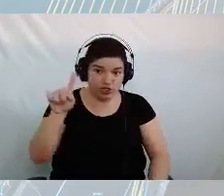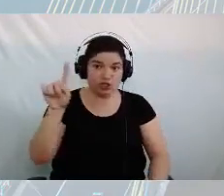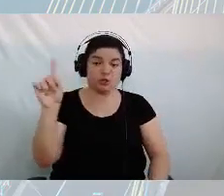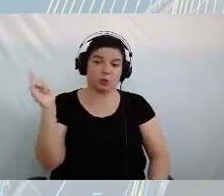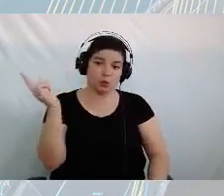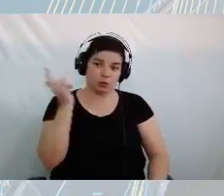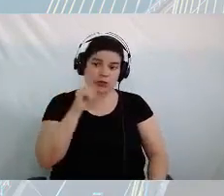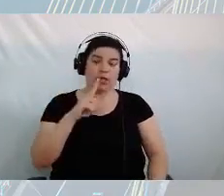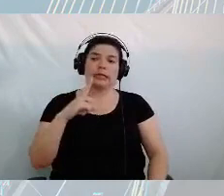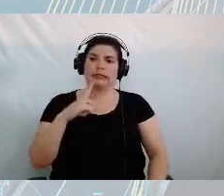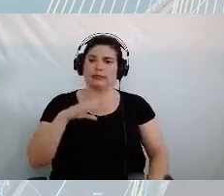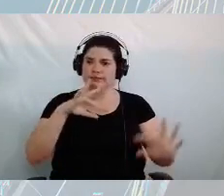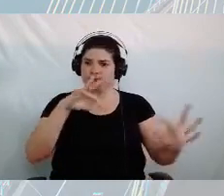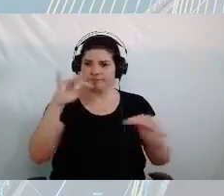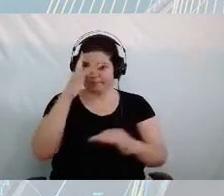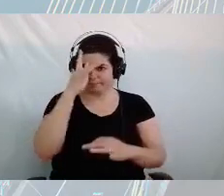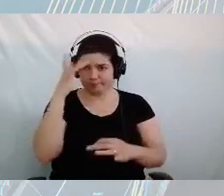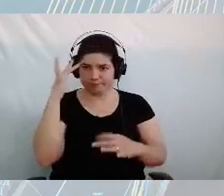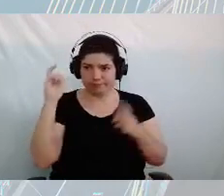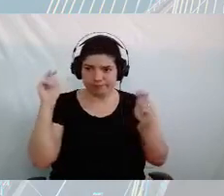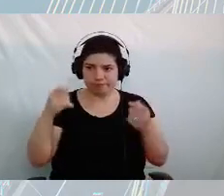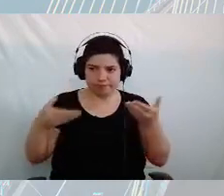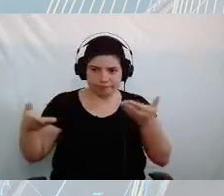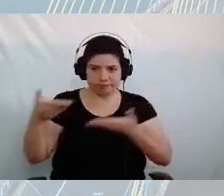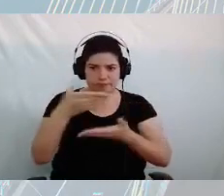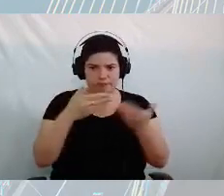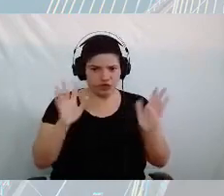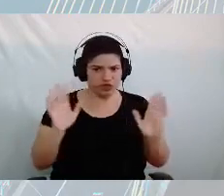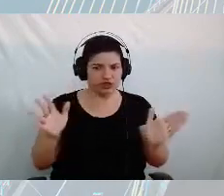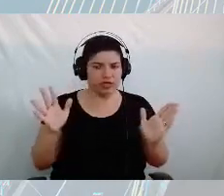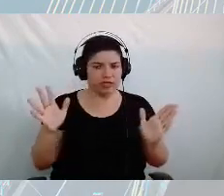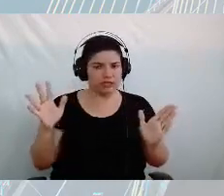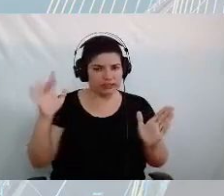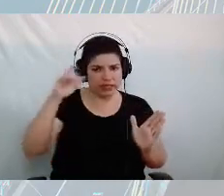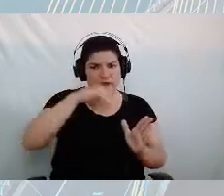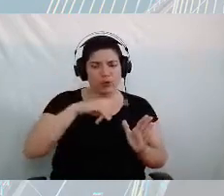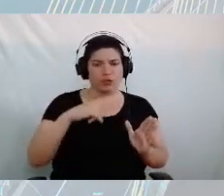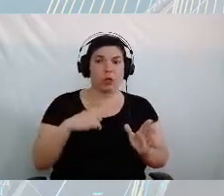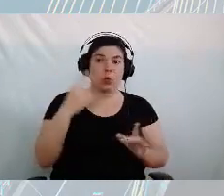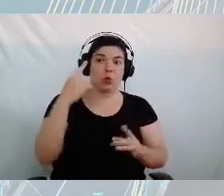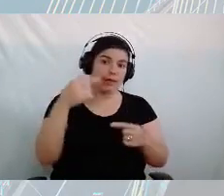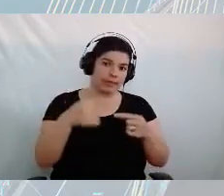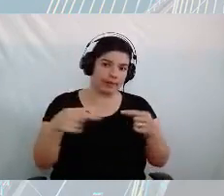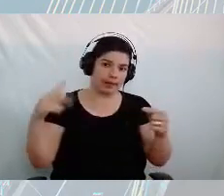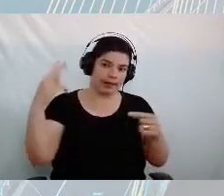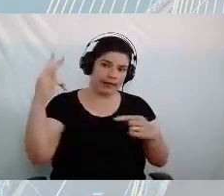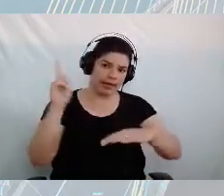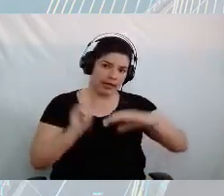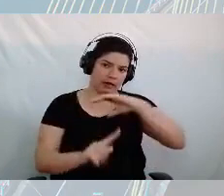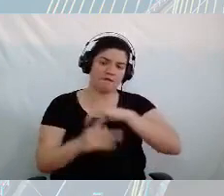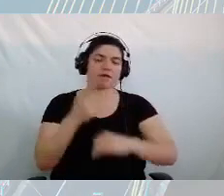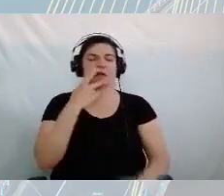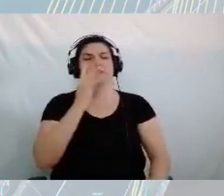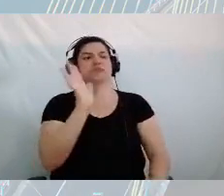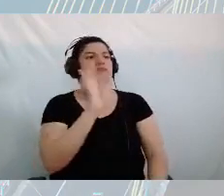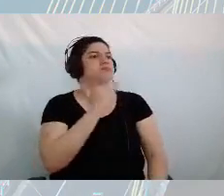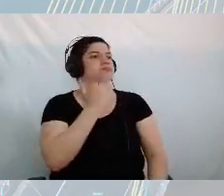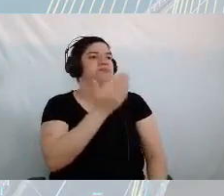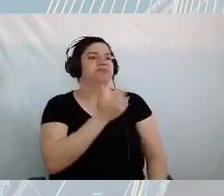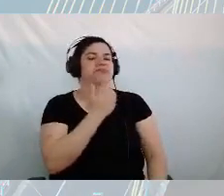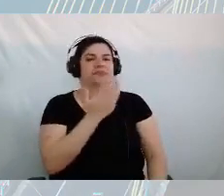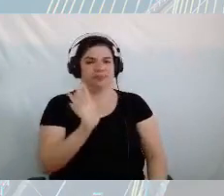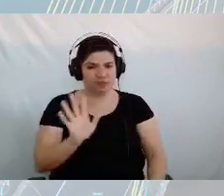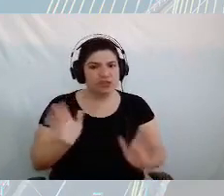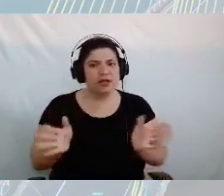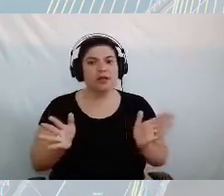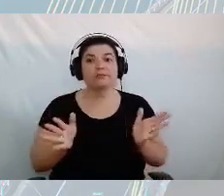todas as pessoas envolvidas. Quem aqui já teve esse desafio de pedir uma agenda de 1 semana do cliente e ele falar que não dá? Só para a gente poder ver.